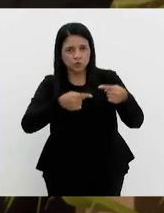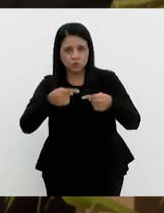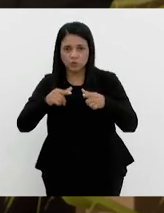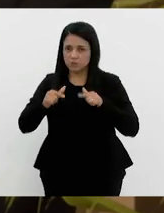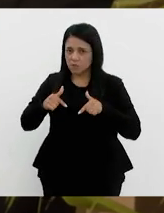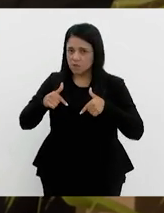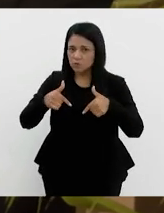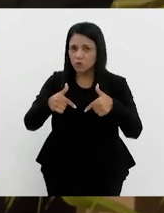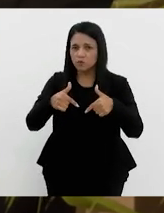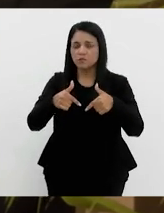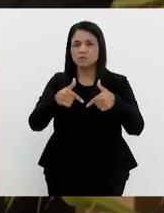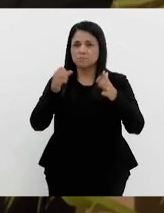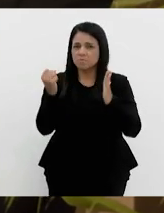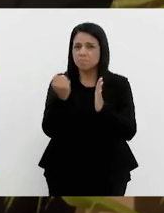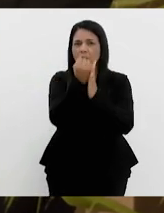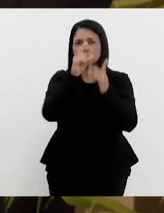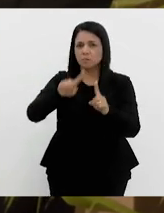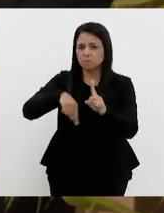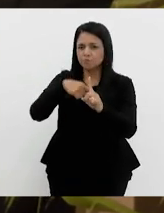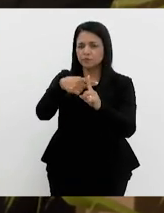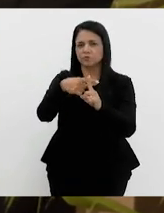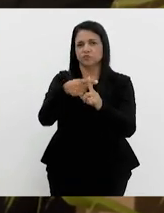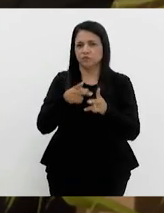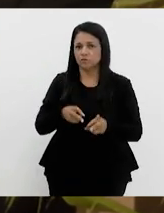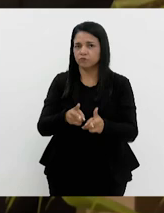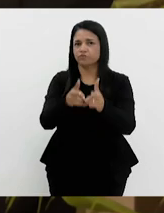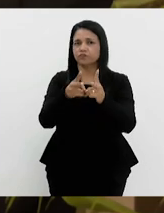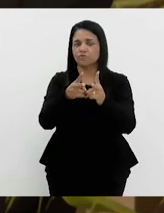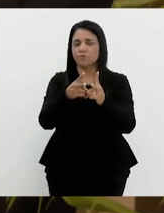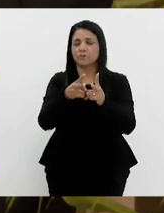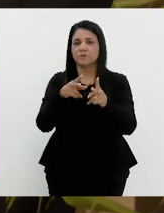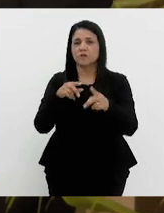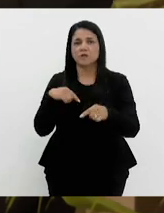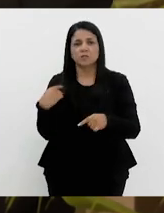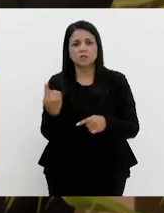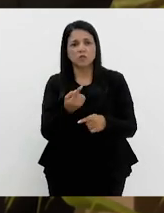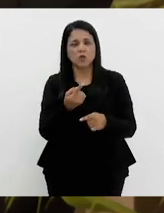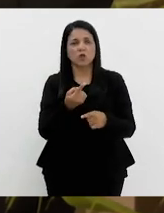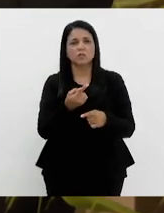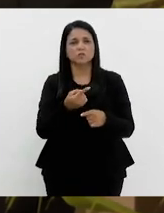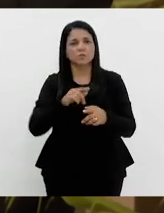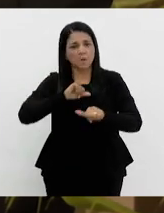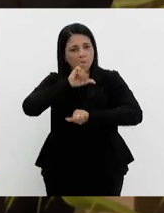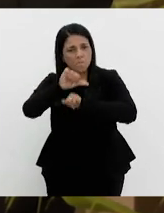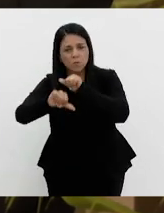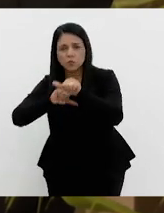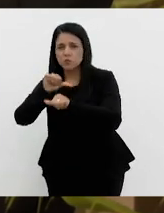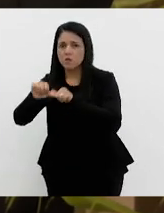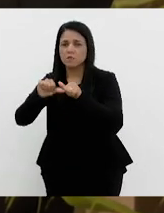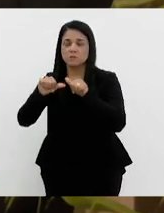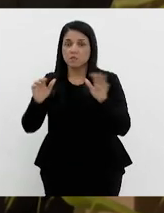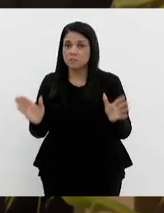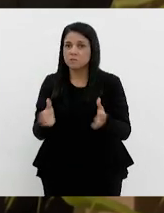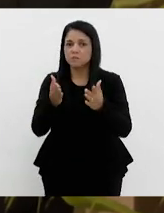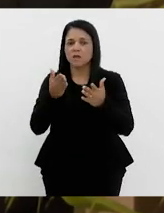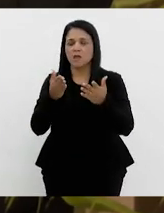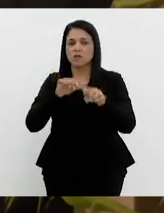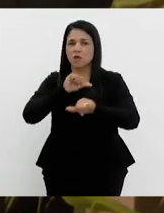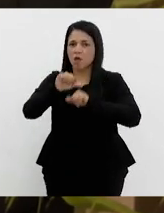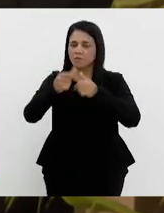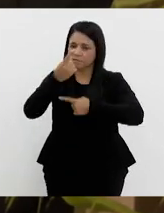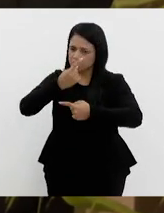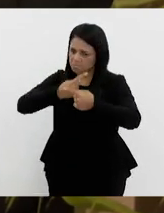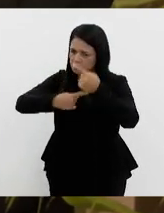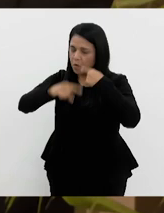terão um impacto positivo e duradouro estamos aqui para catalizar mudanças para inspirar inovações e para forjar um